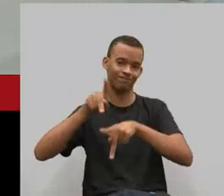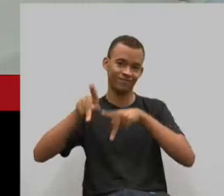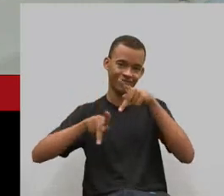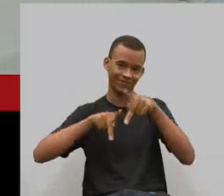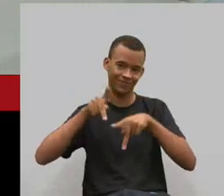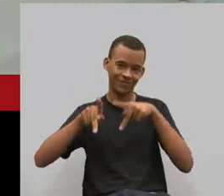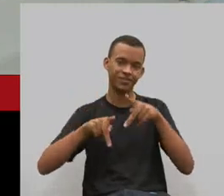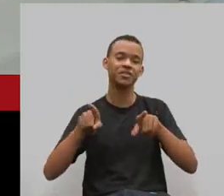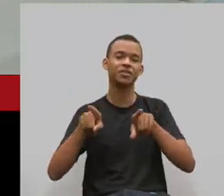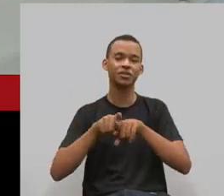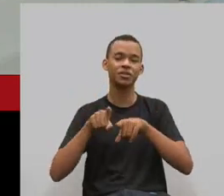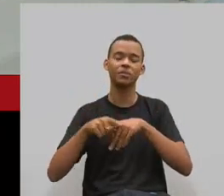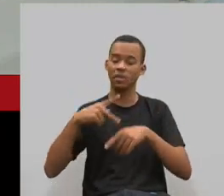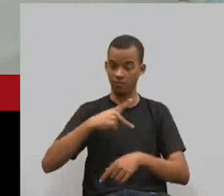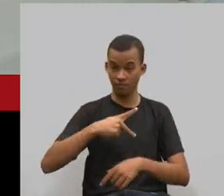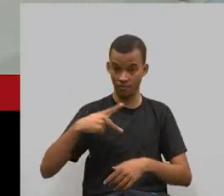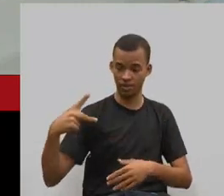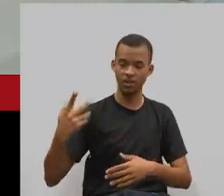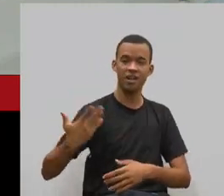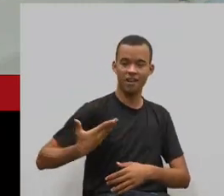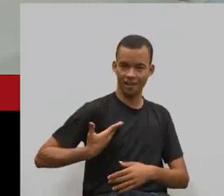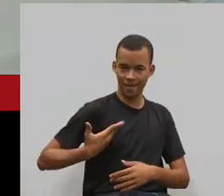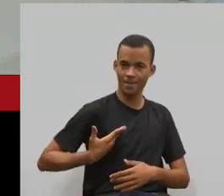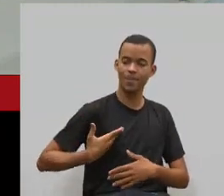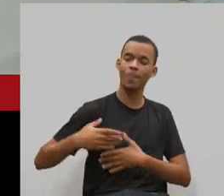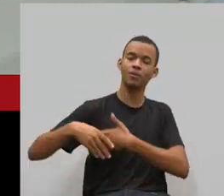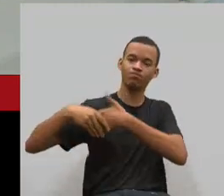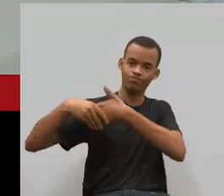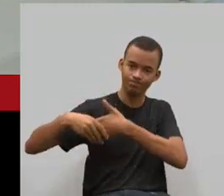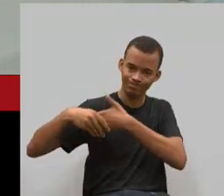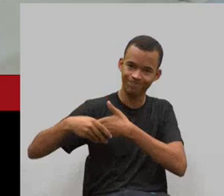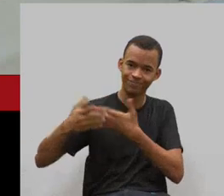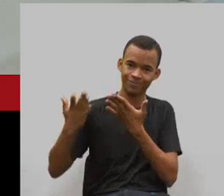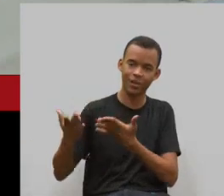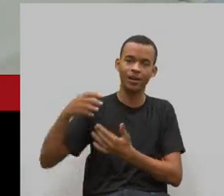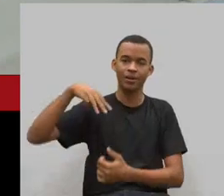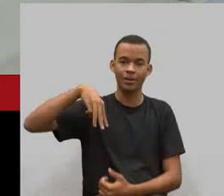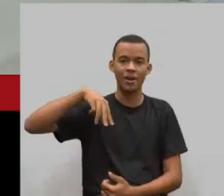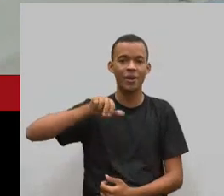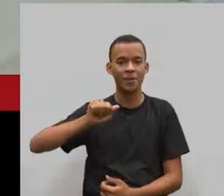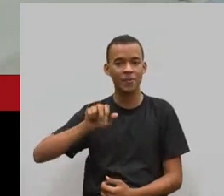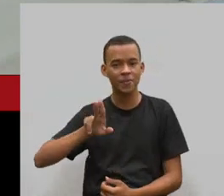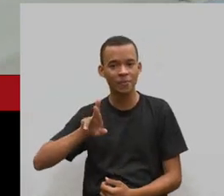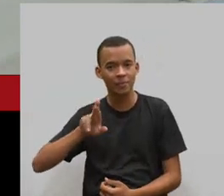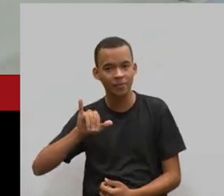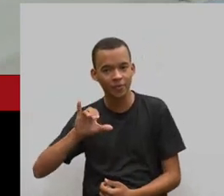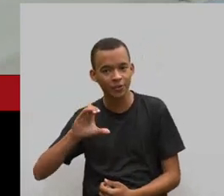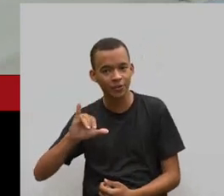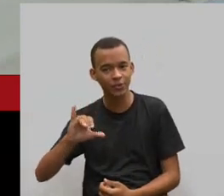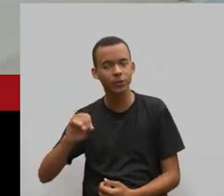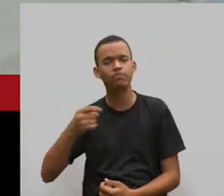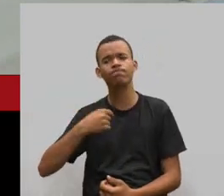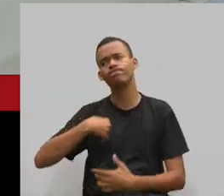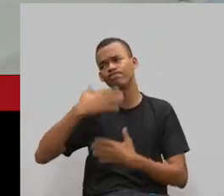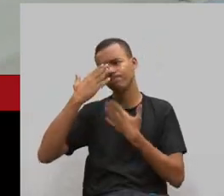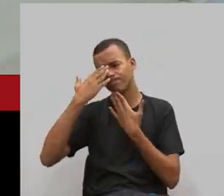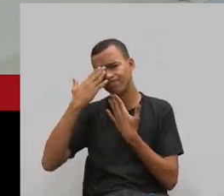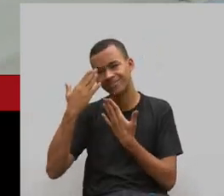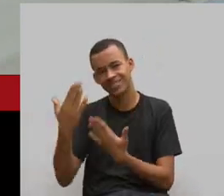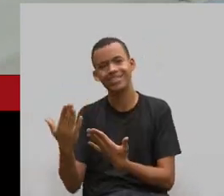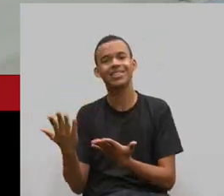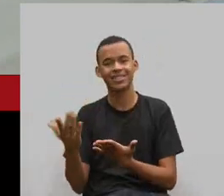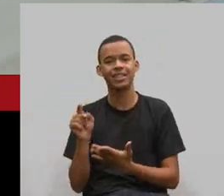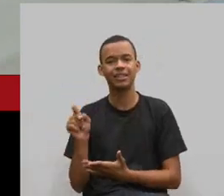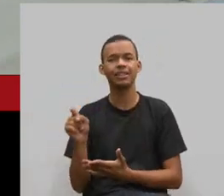presidente da Comissão de defesa dos direitos da pessoa com deficiência Dr Maurício no qual eu já agradeço por toda a presteza por toda a